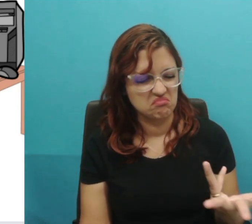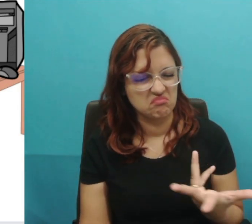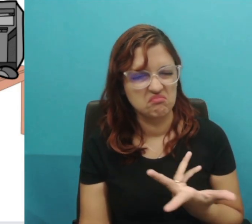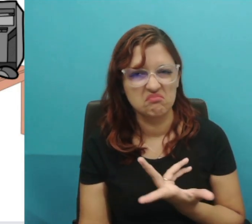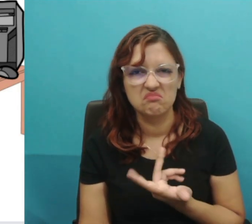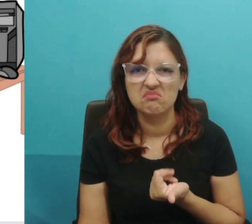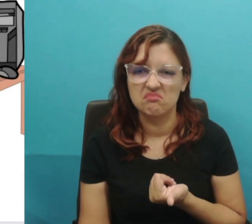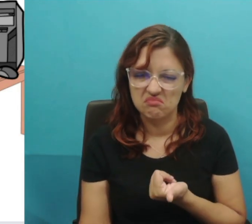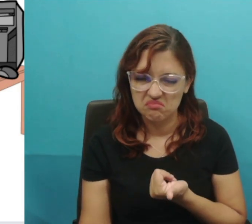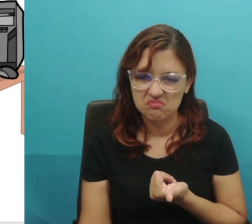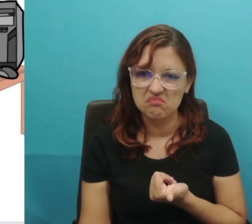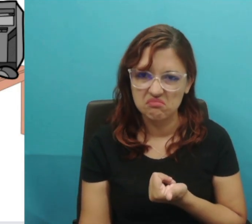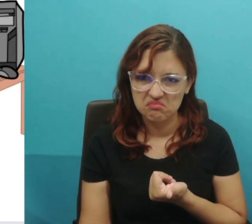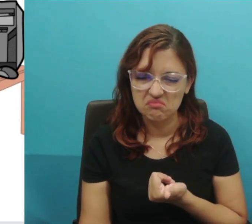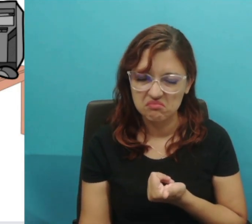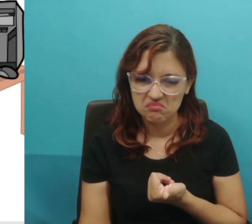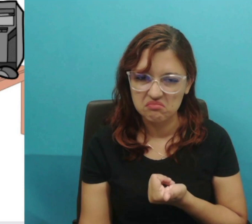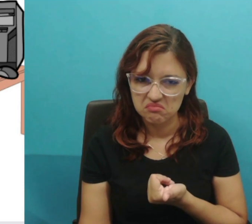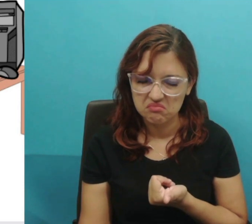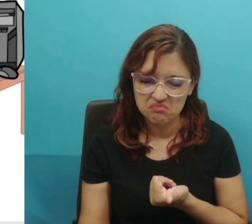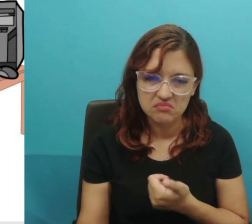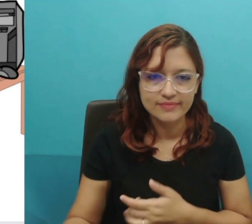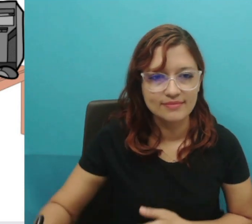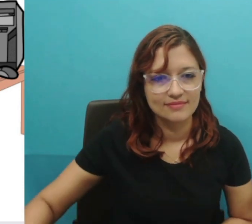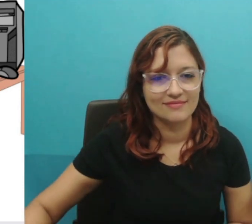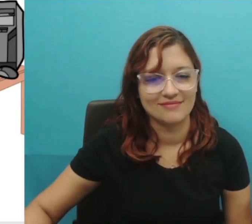Meu Deus, que bonito, que habilidade.